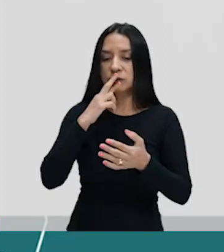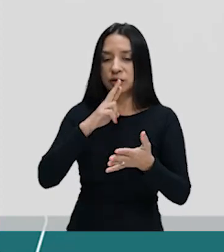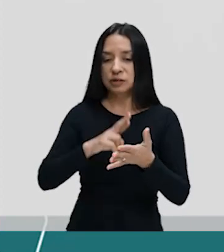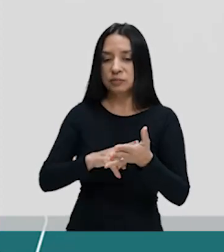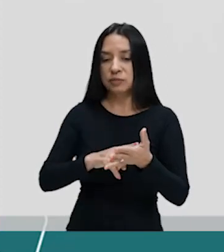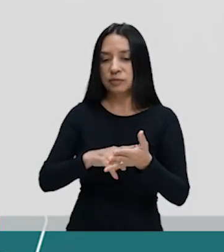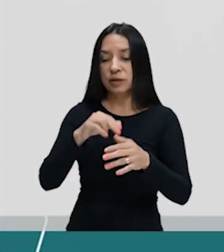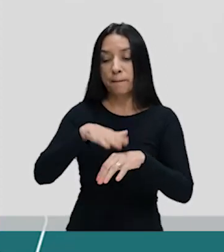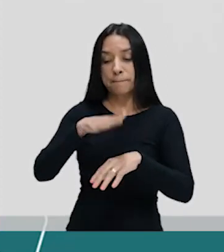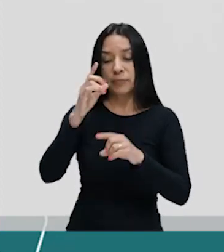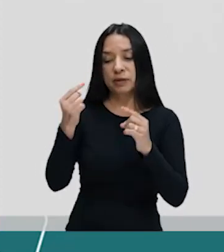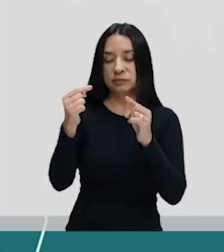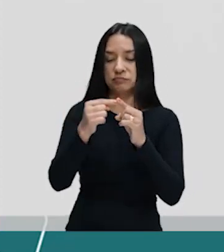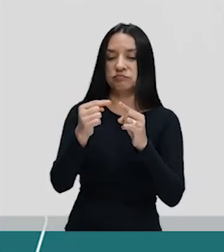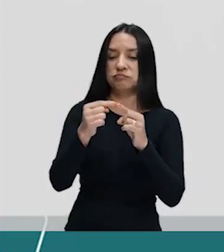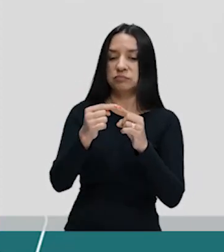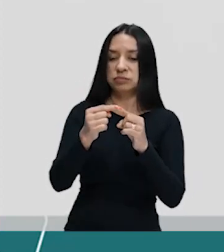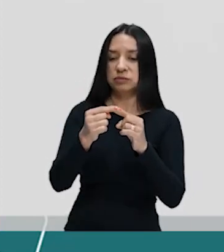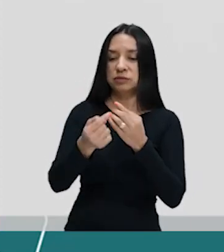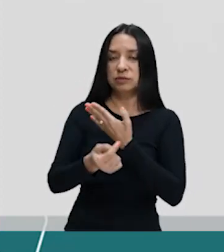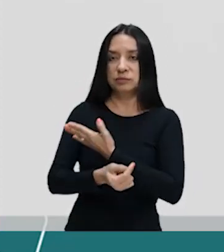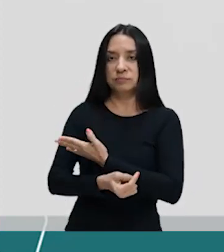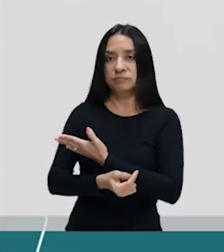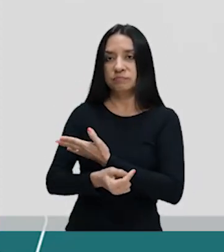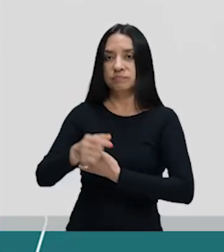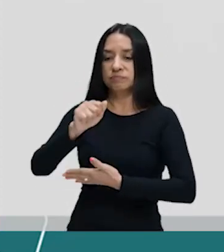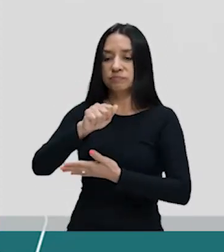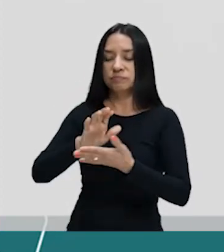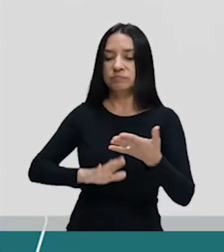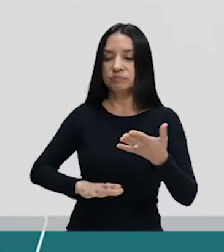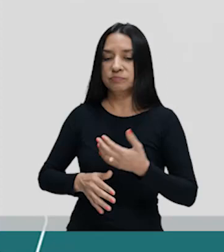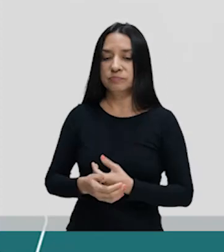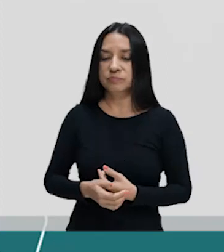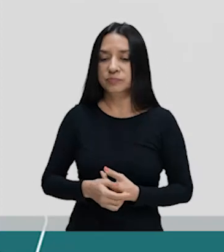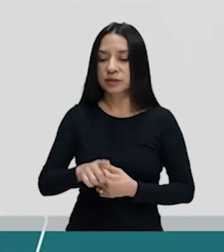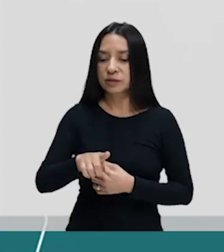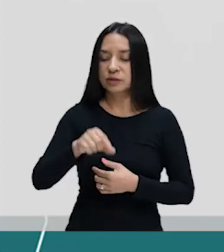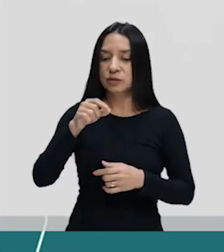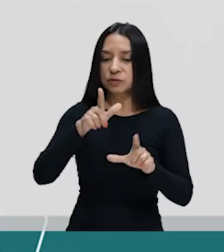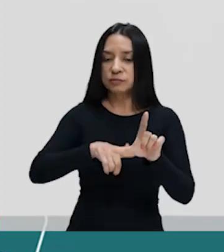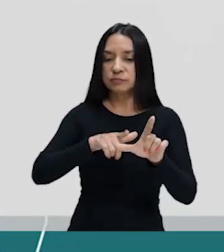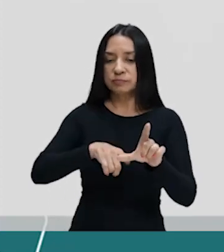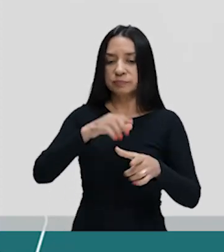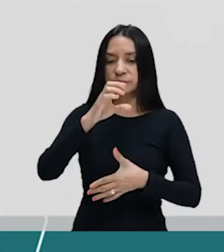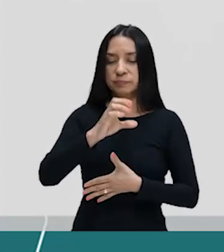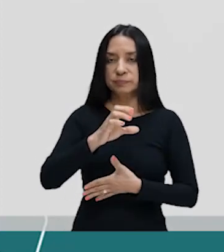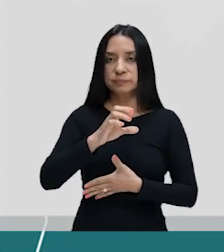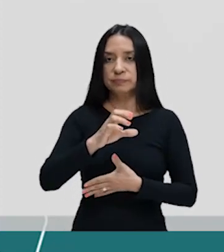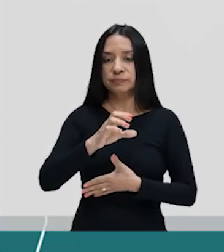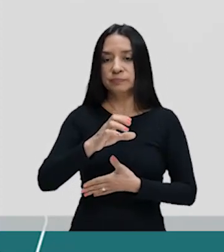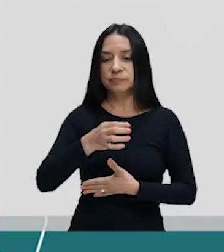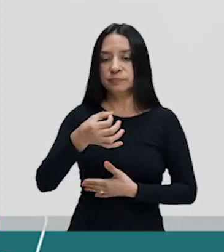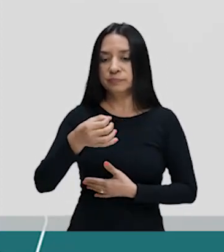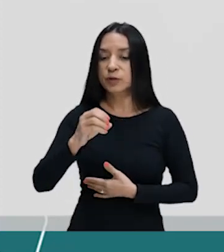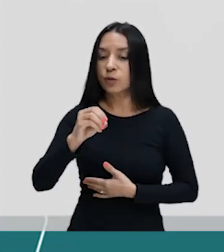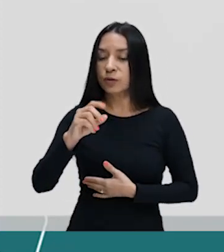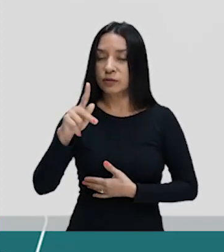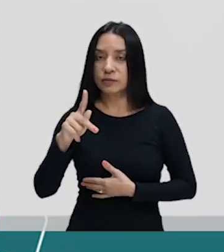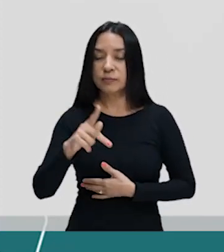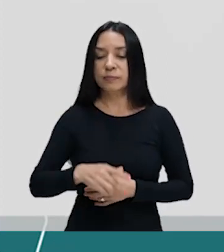mais adequada para este exercício. Então, marque aí para você, ok? Show? Vamos para